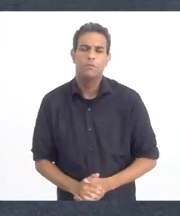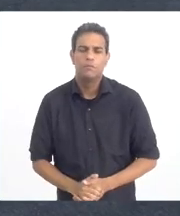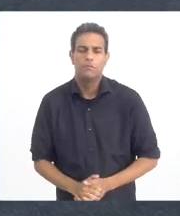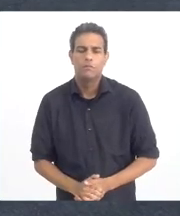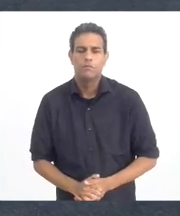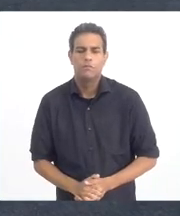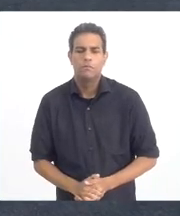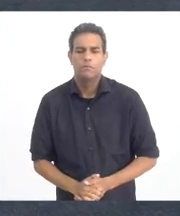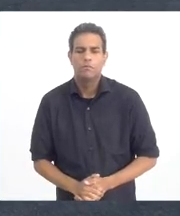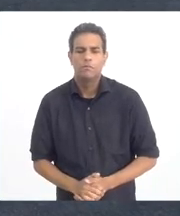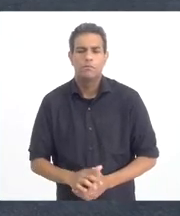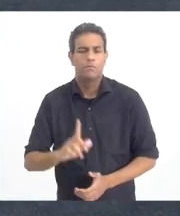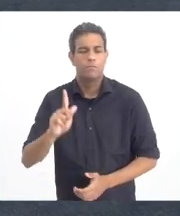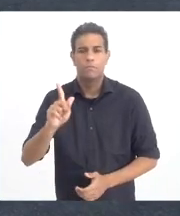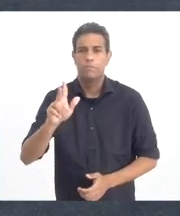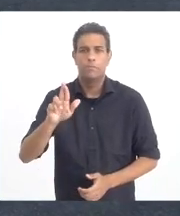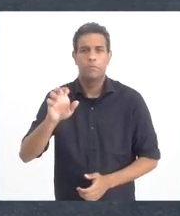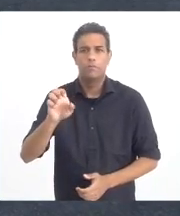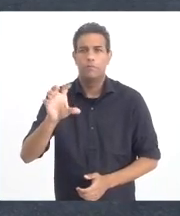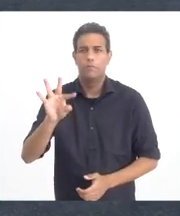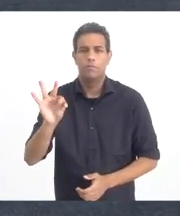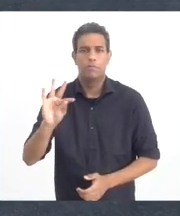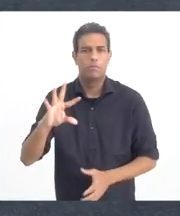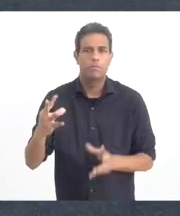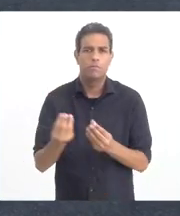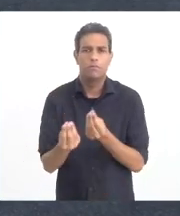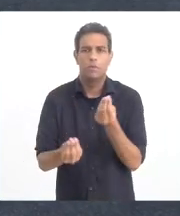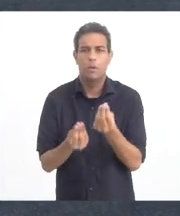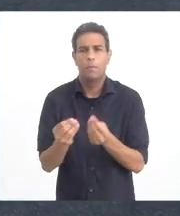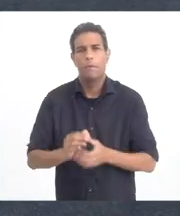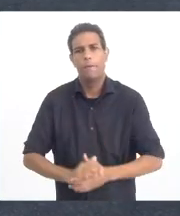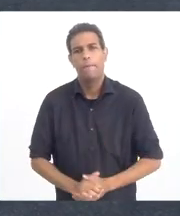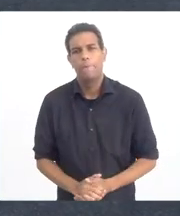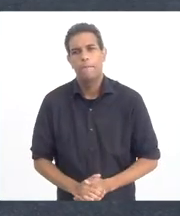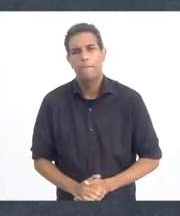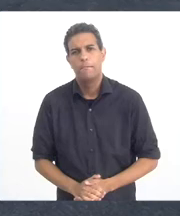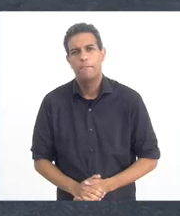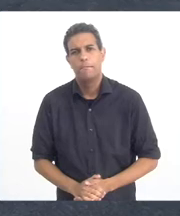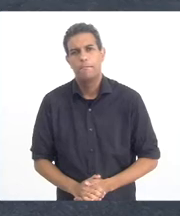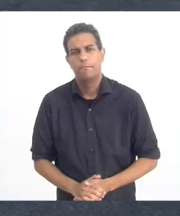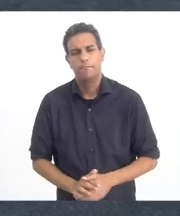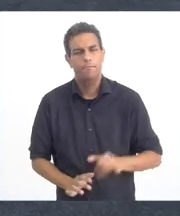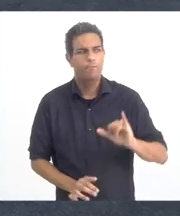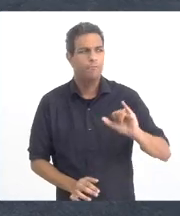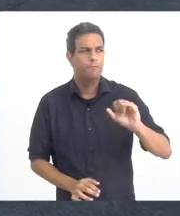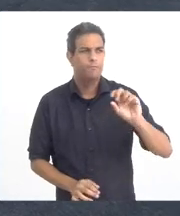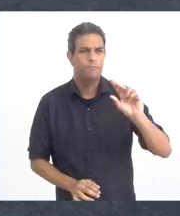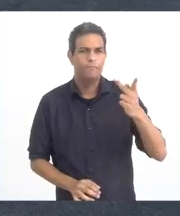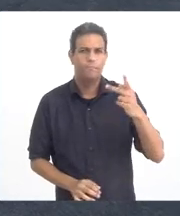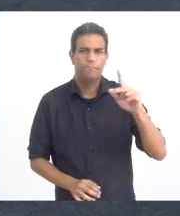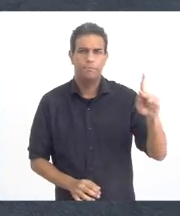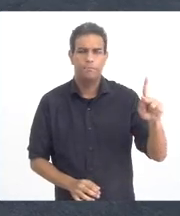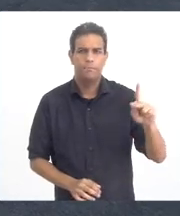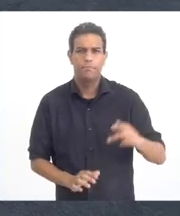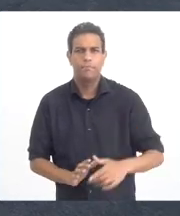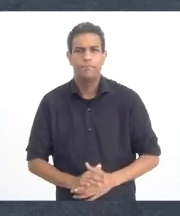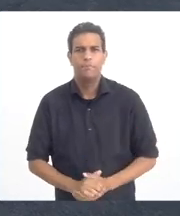A GRET é um percentual em cima do soldo. O IHP é um percentual acima do